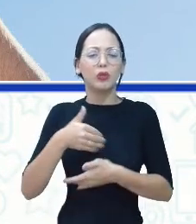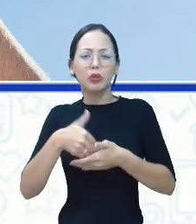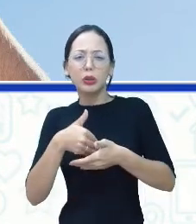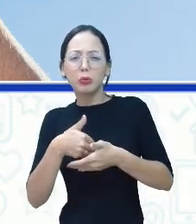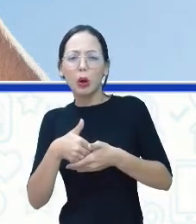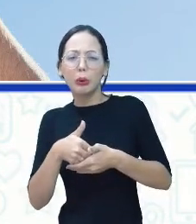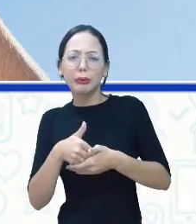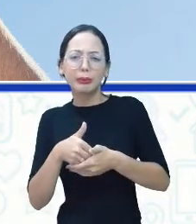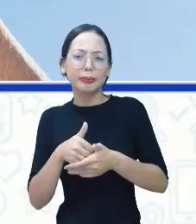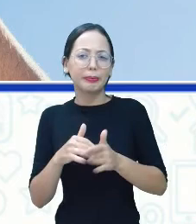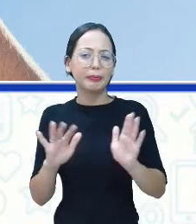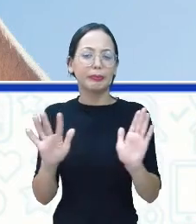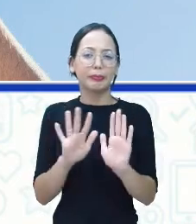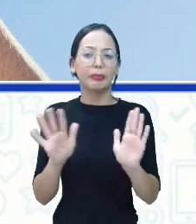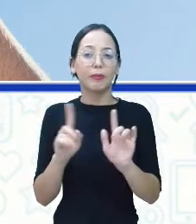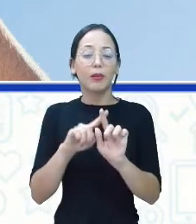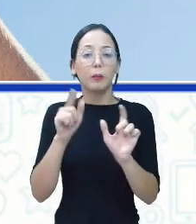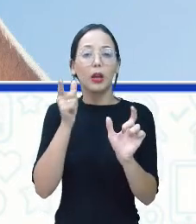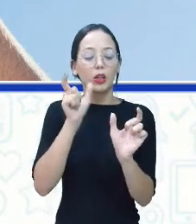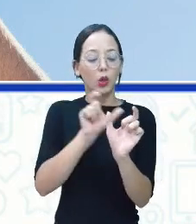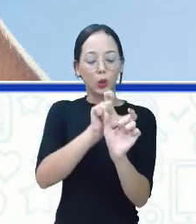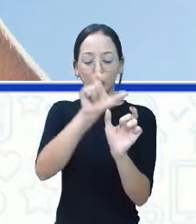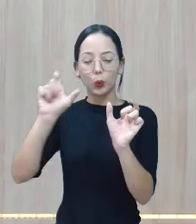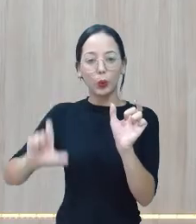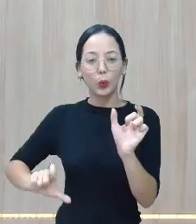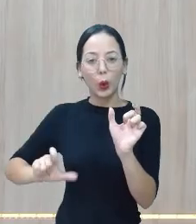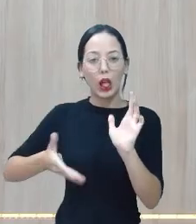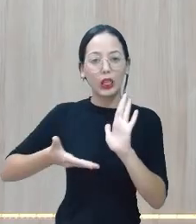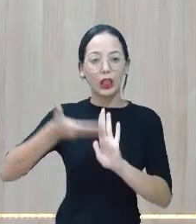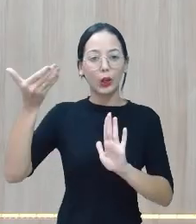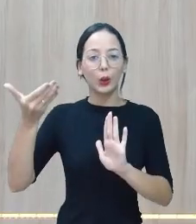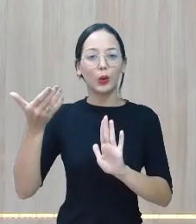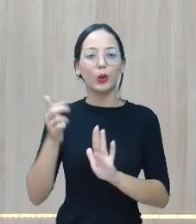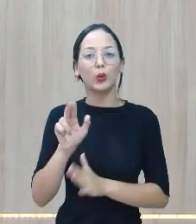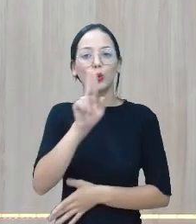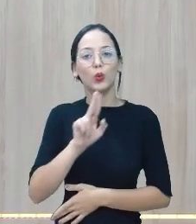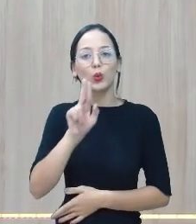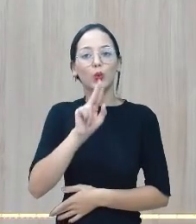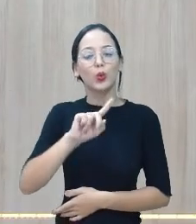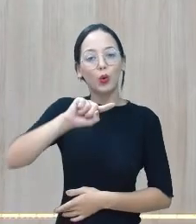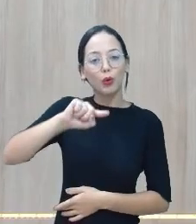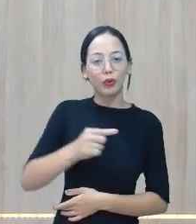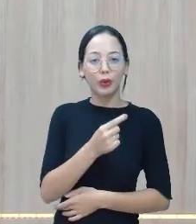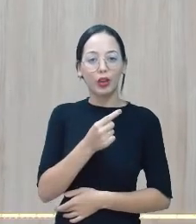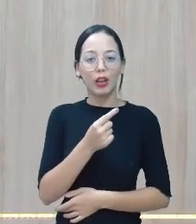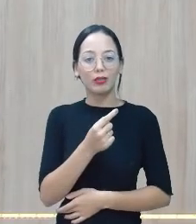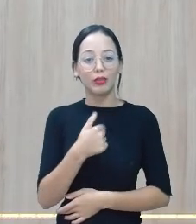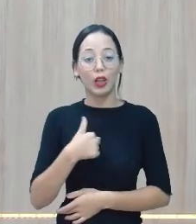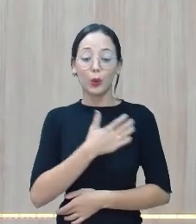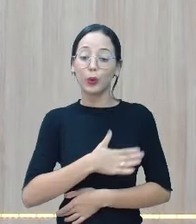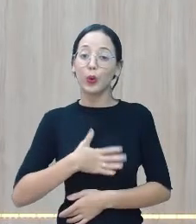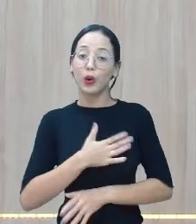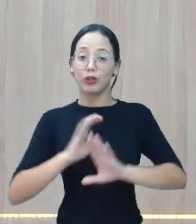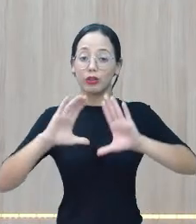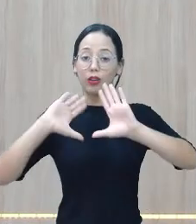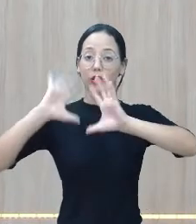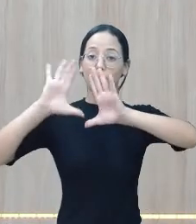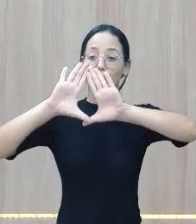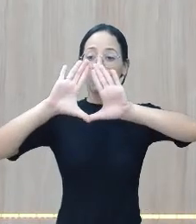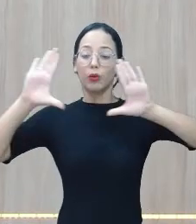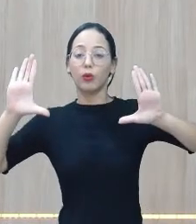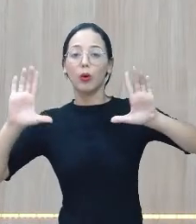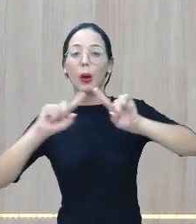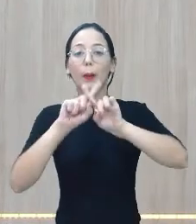aí não coloquei o verbo, coloquei a vírgula. Eu gosto de vôlei. A